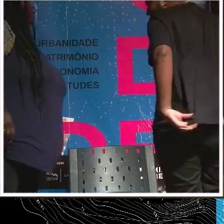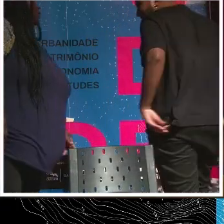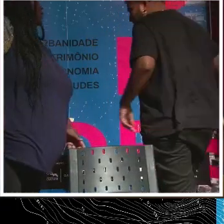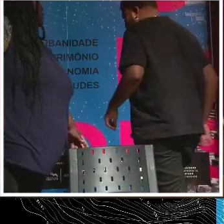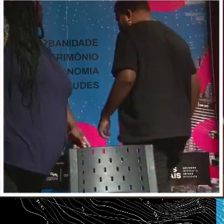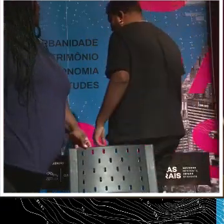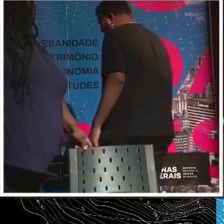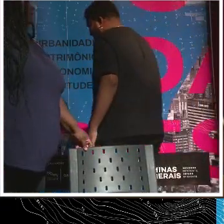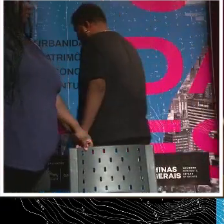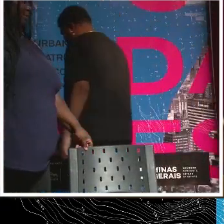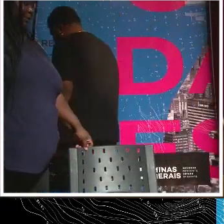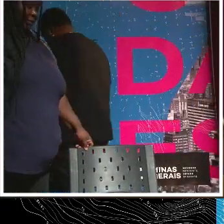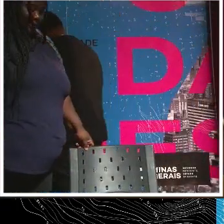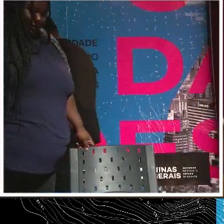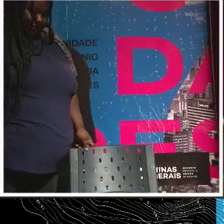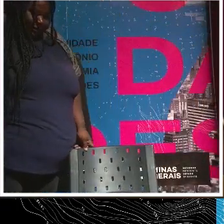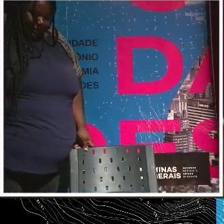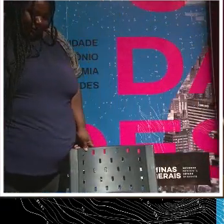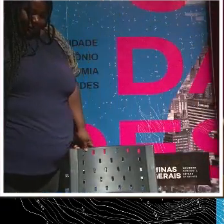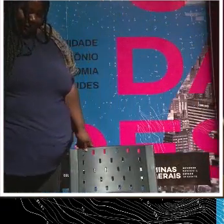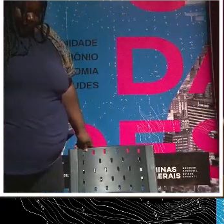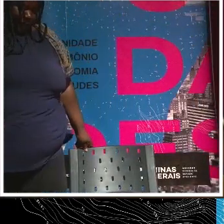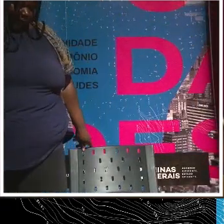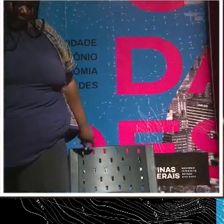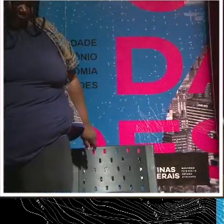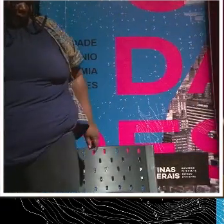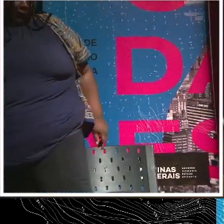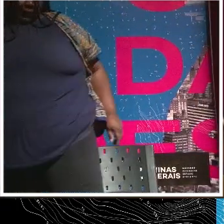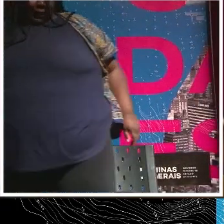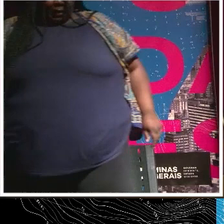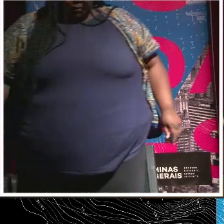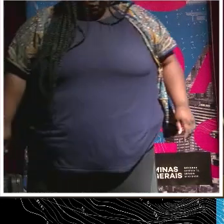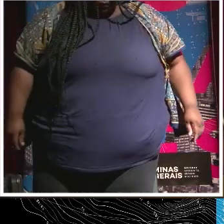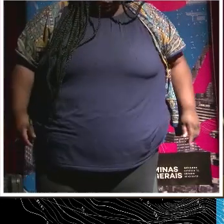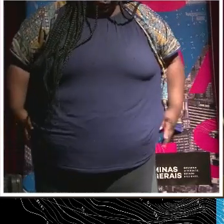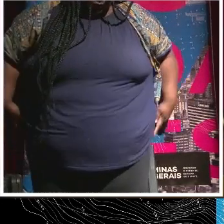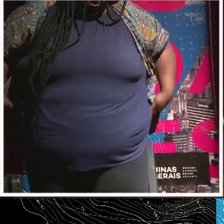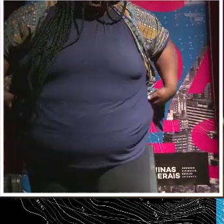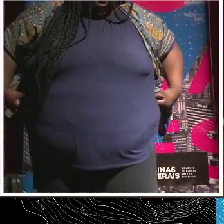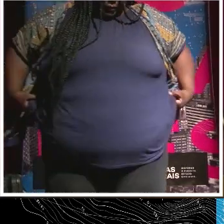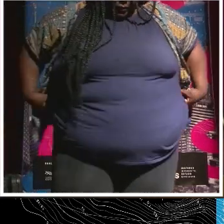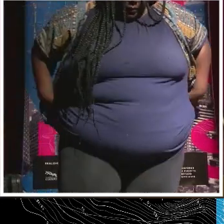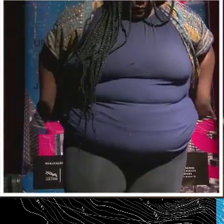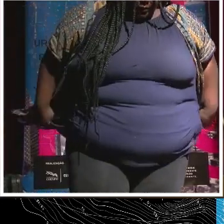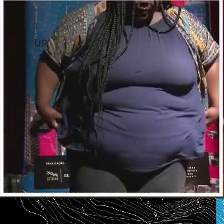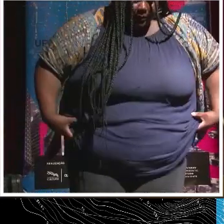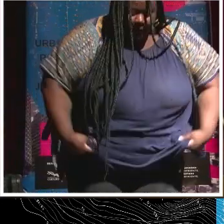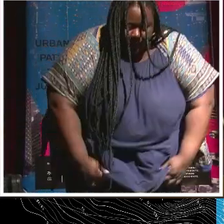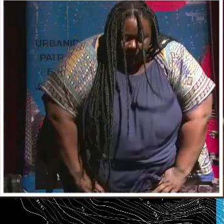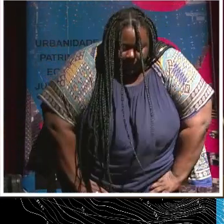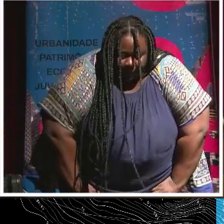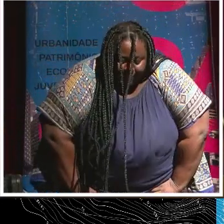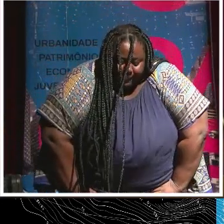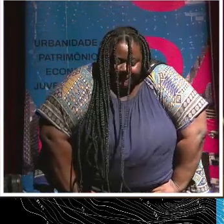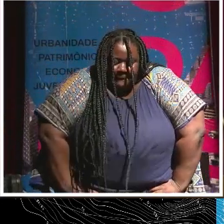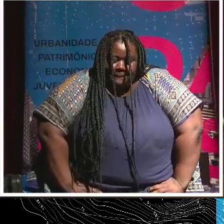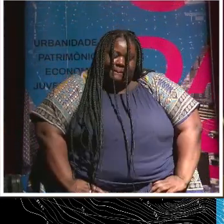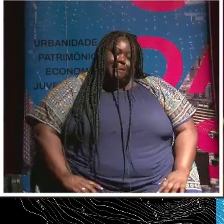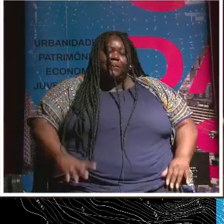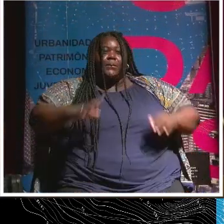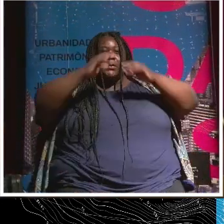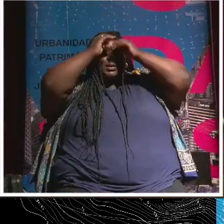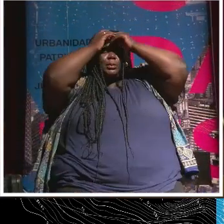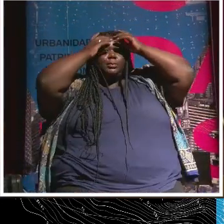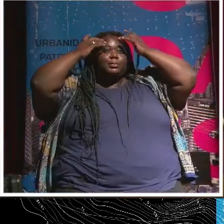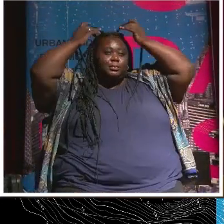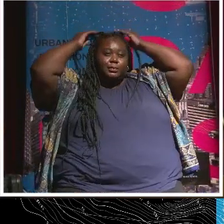vezes, cansativa, mas gerir relações, gerir outras coisas assim. Então, fico muito feliz de poder estar